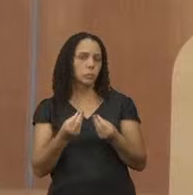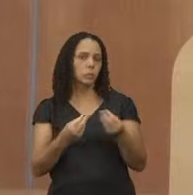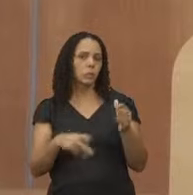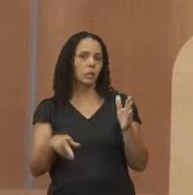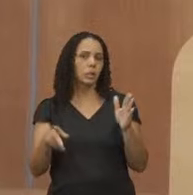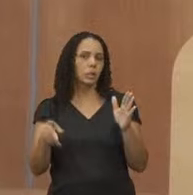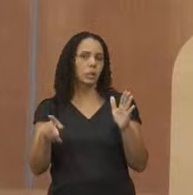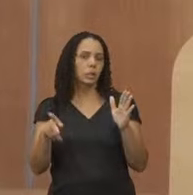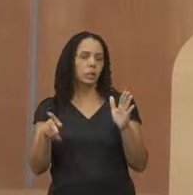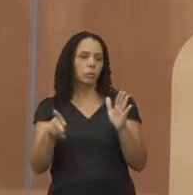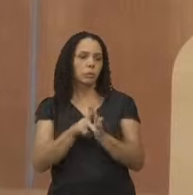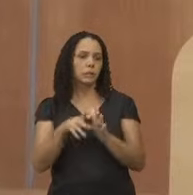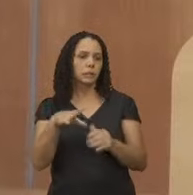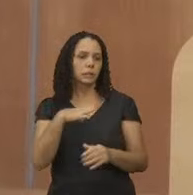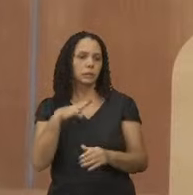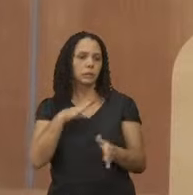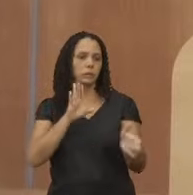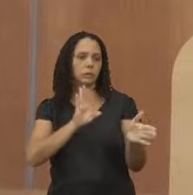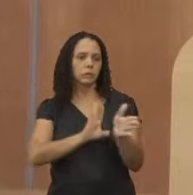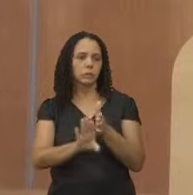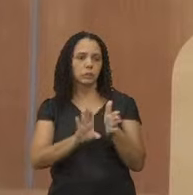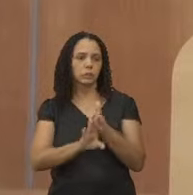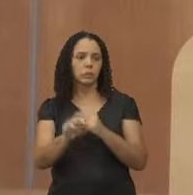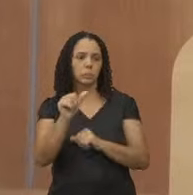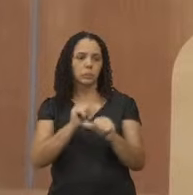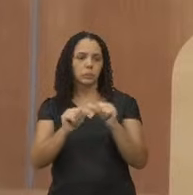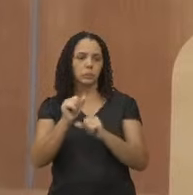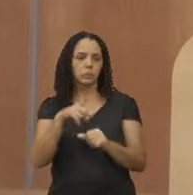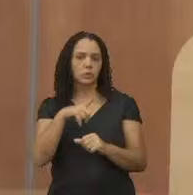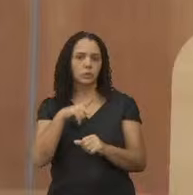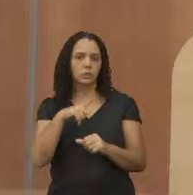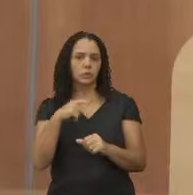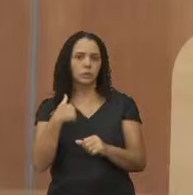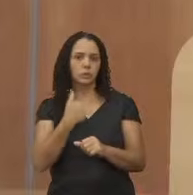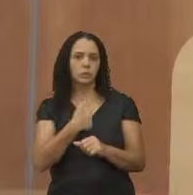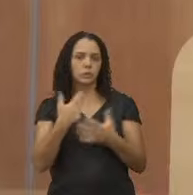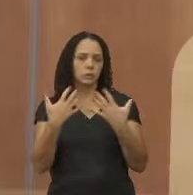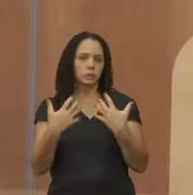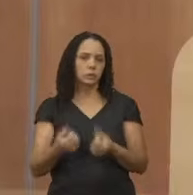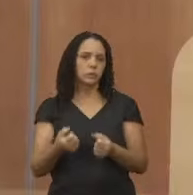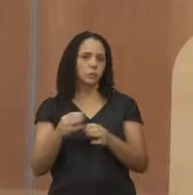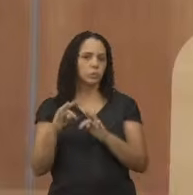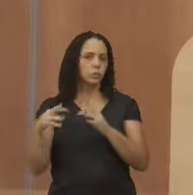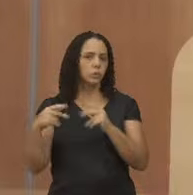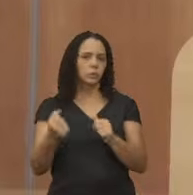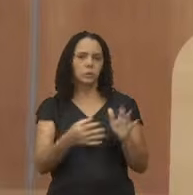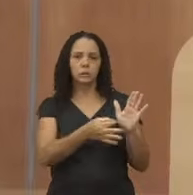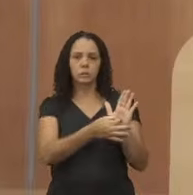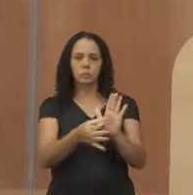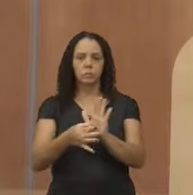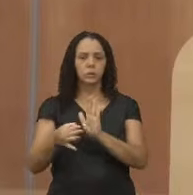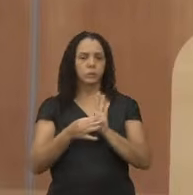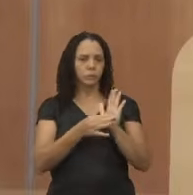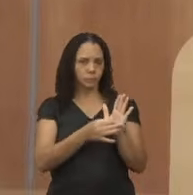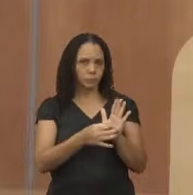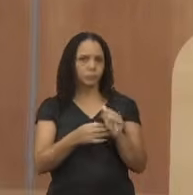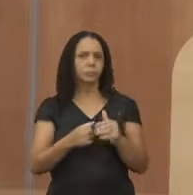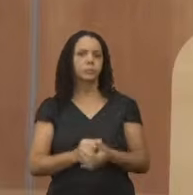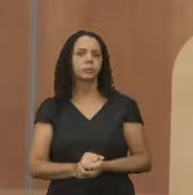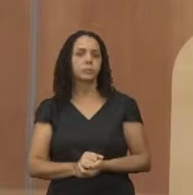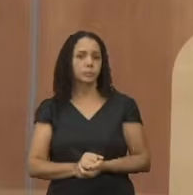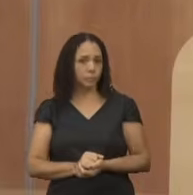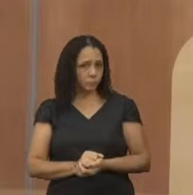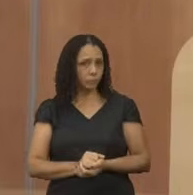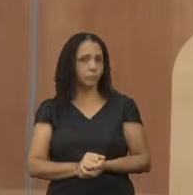patrimônio cultural. Então, nós retiramos isso, houve alteração e nós acatamos todas as sugestões que foram nos dadas.